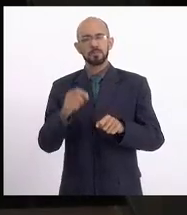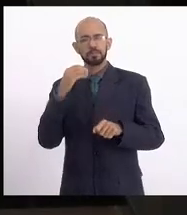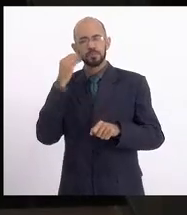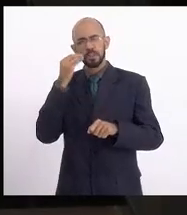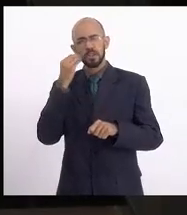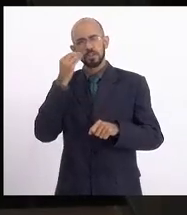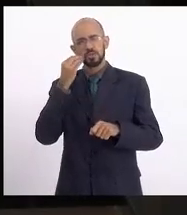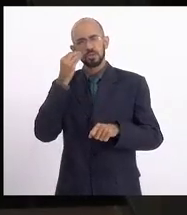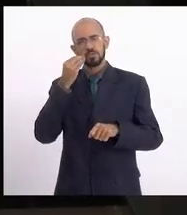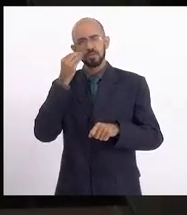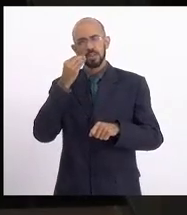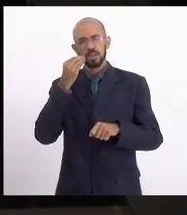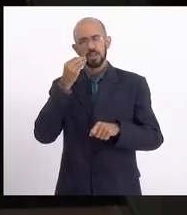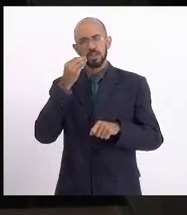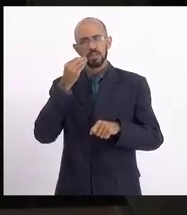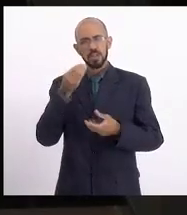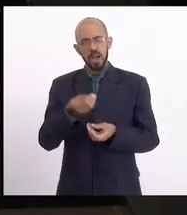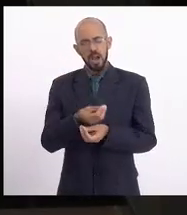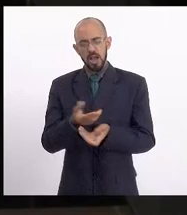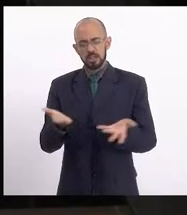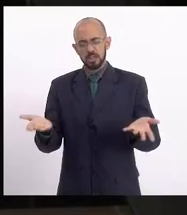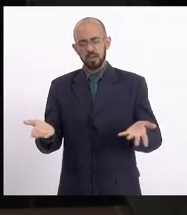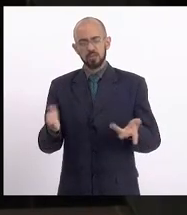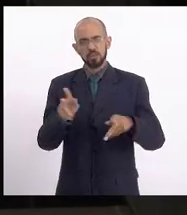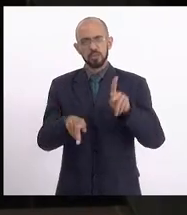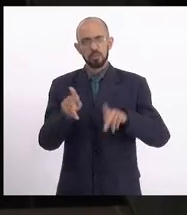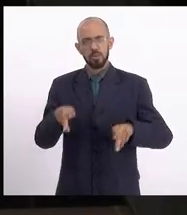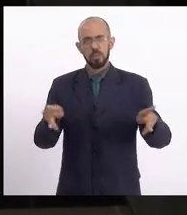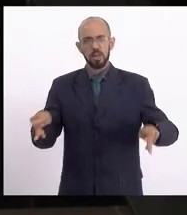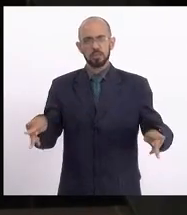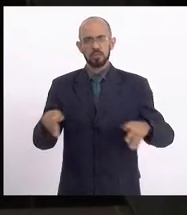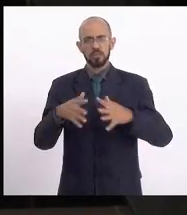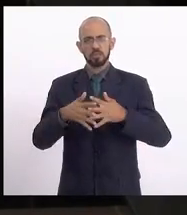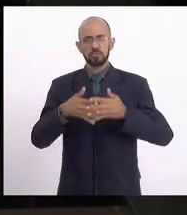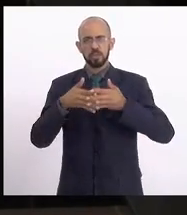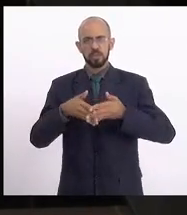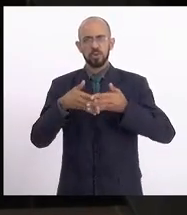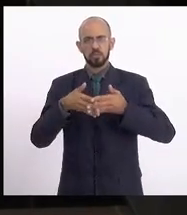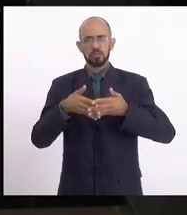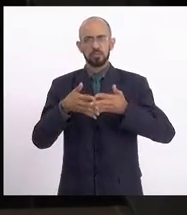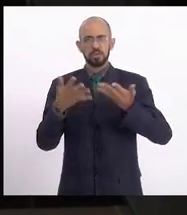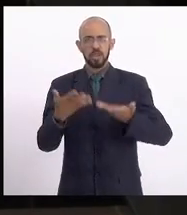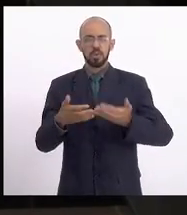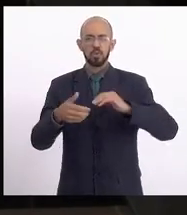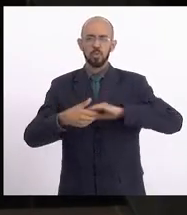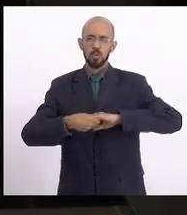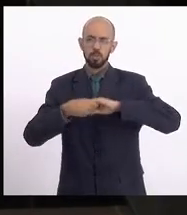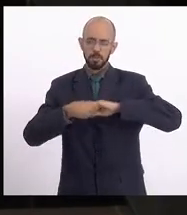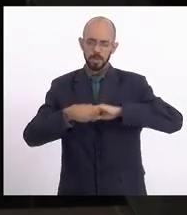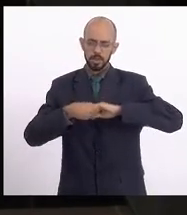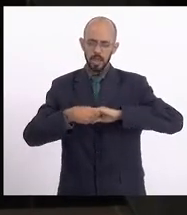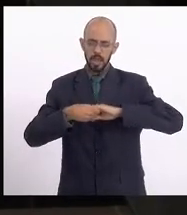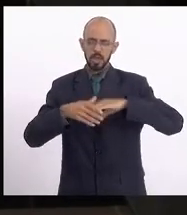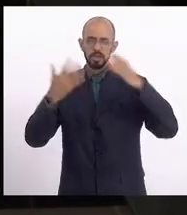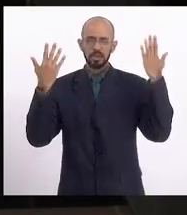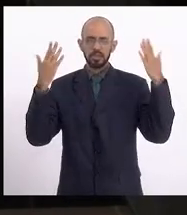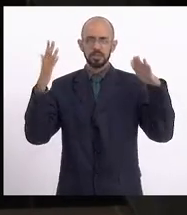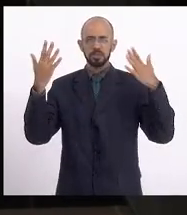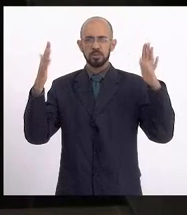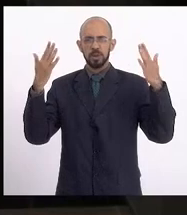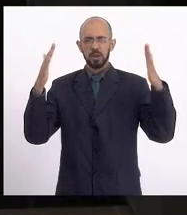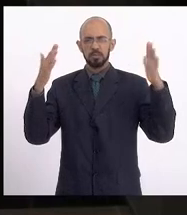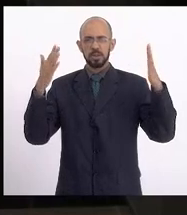a serviço da população petropolitana. Então, queria saudar e parabenizar o deputado